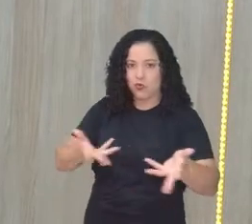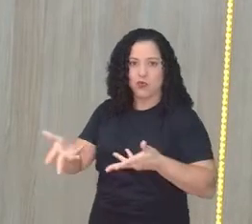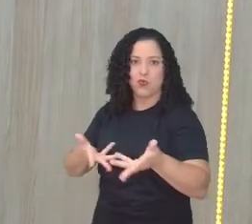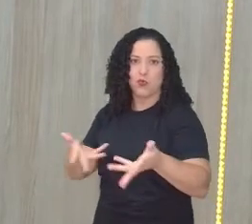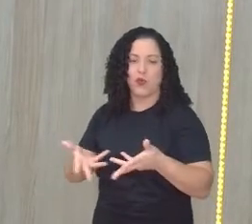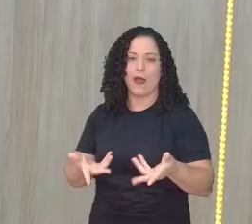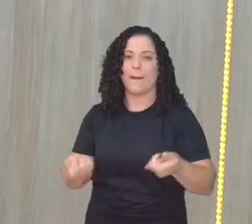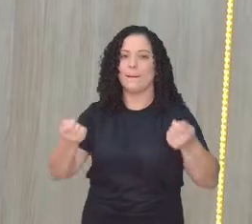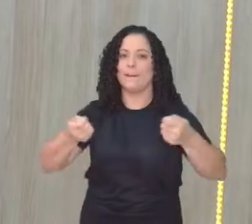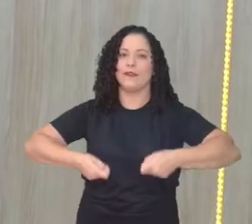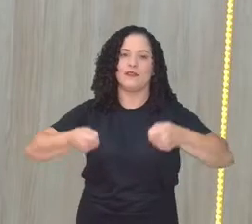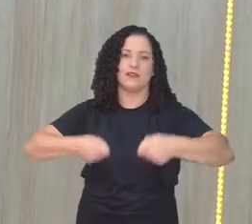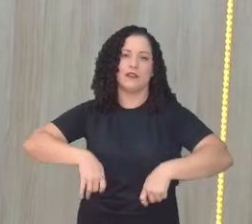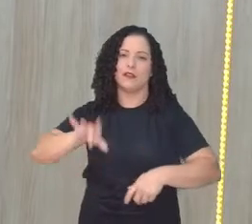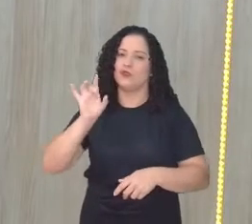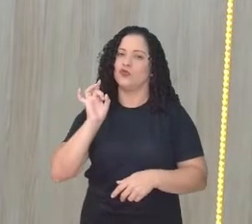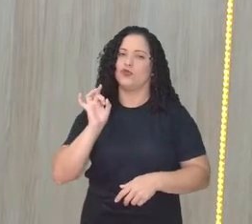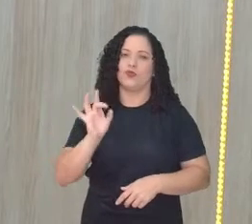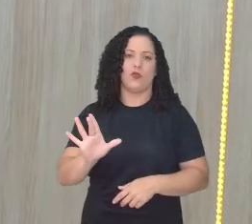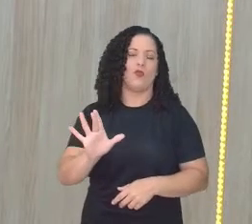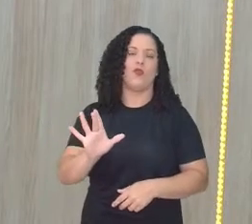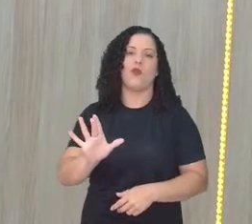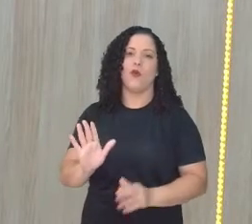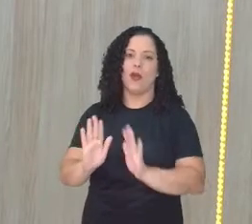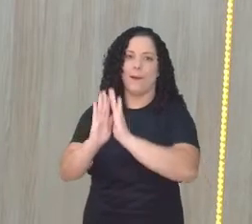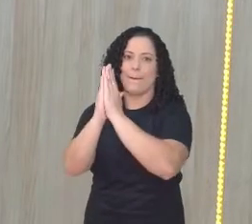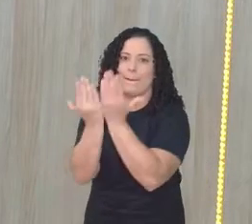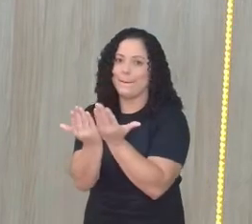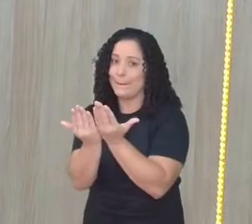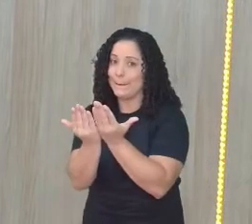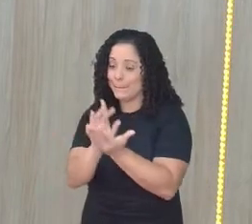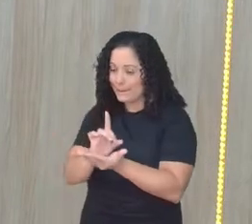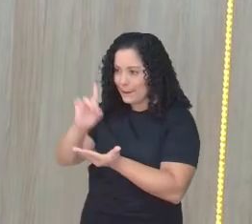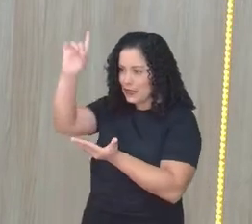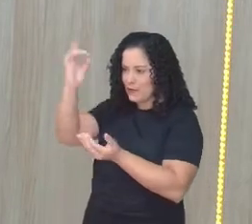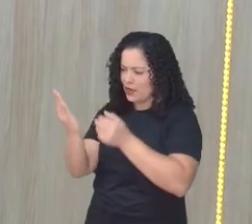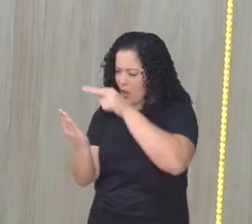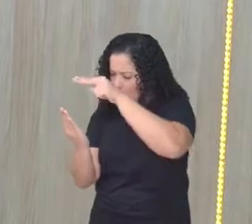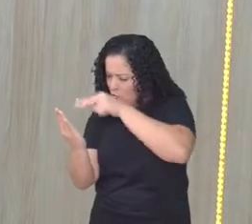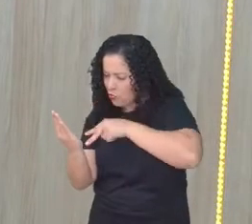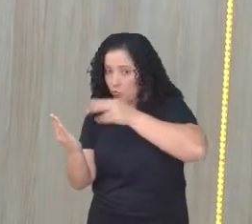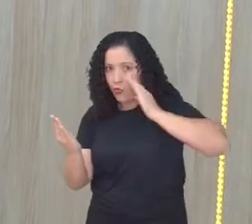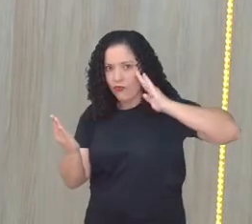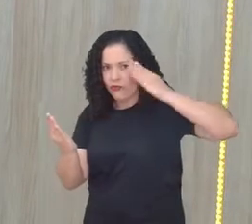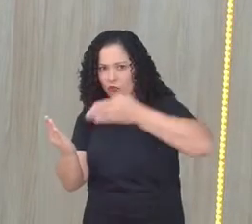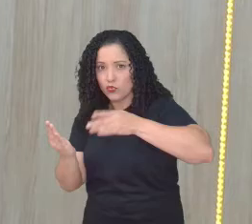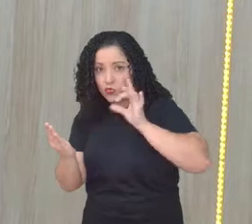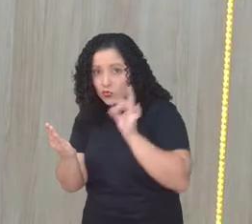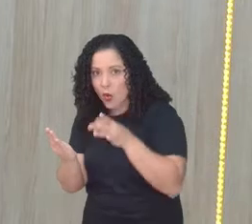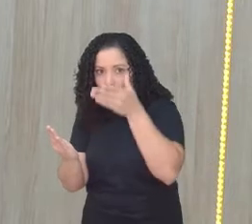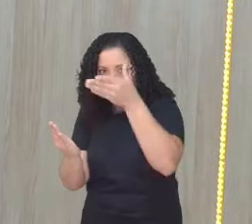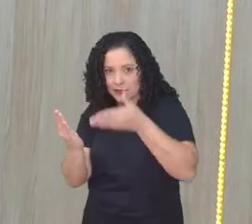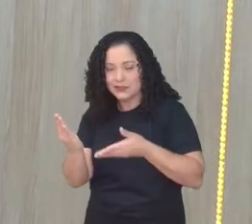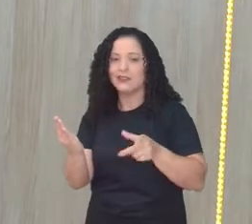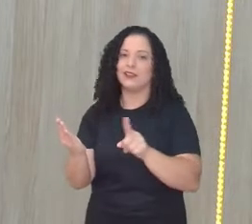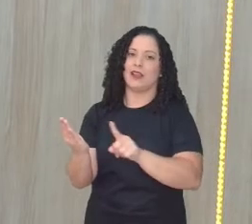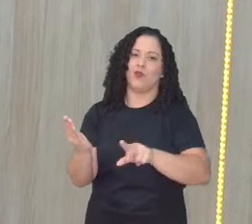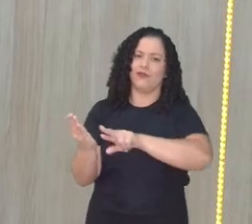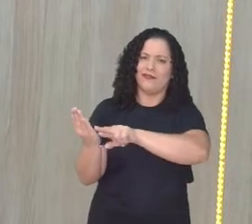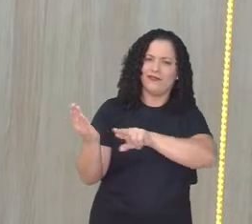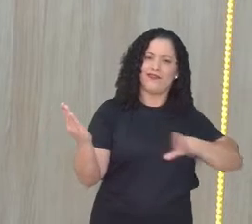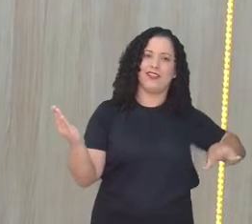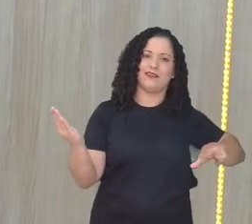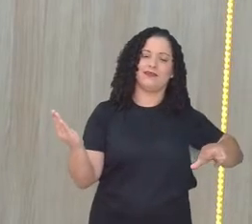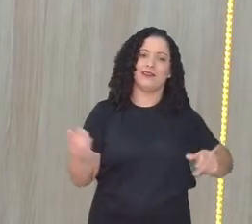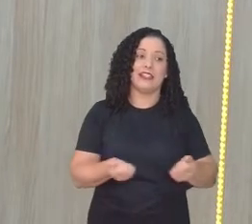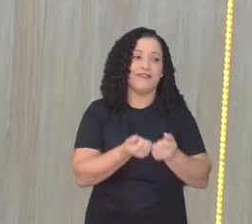precisa se pautar única e exclusivamente na Bíblia, certo? Então, muitos desses autores terminaram sendo